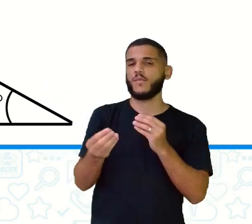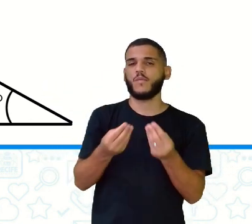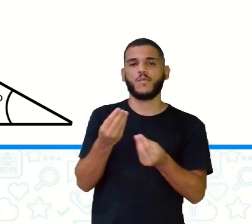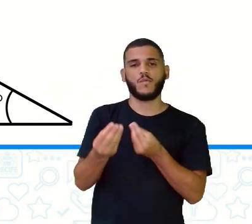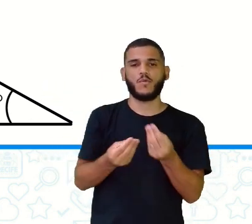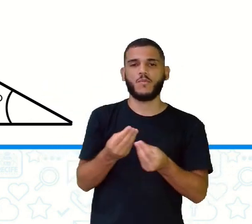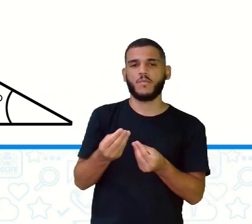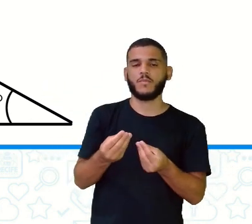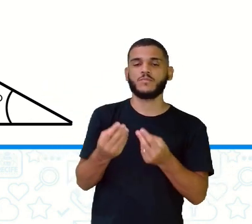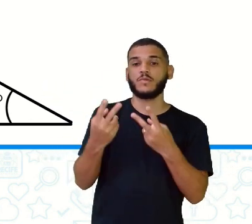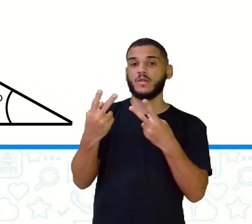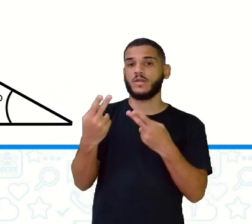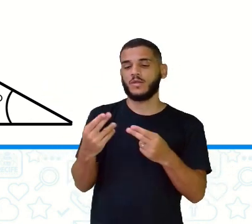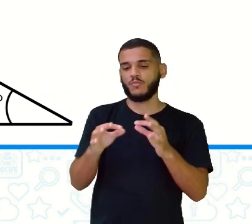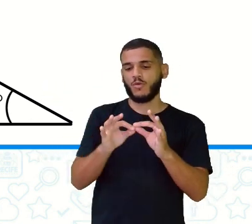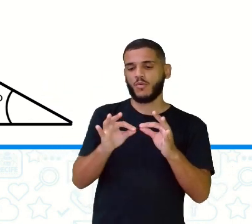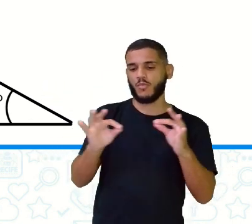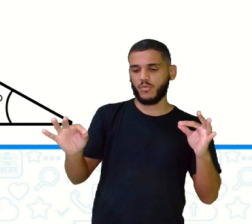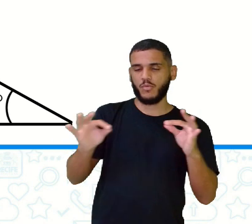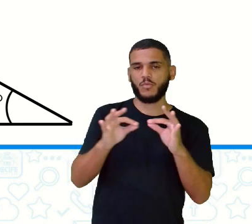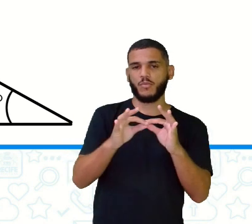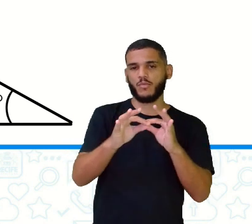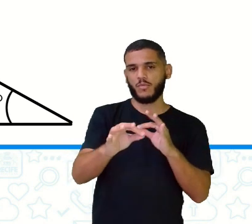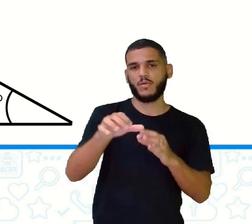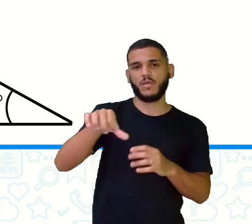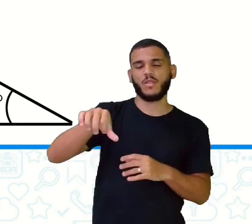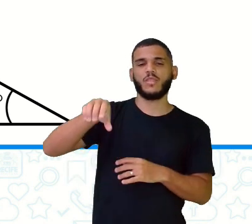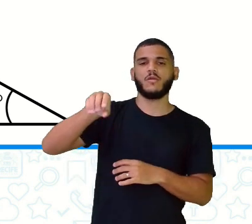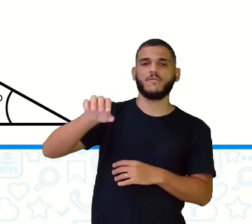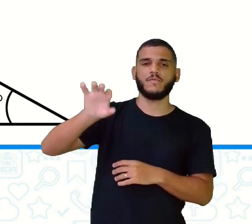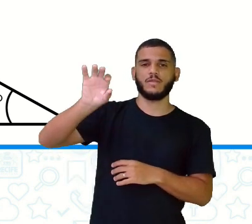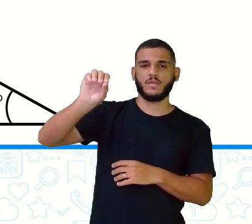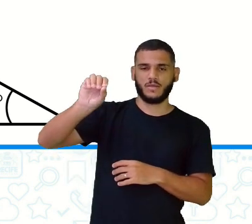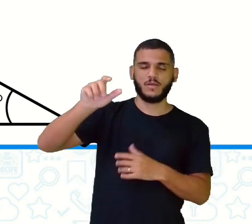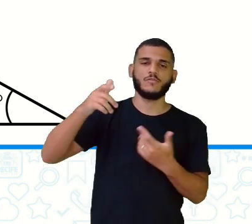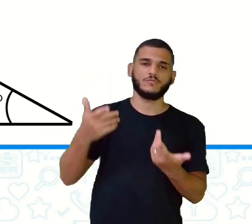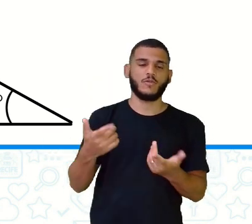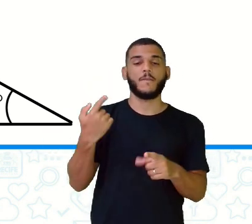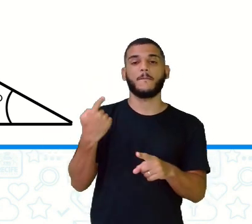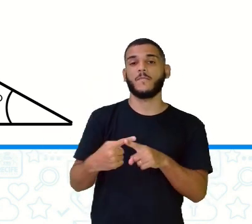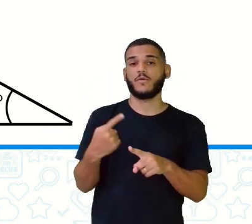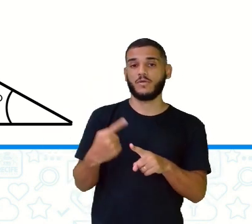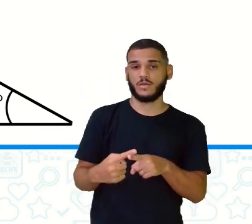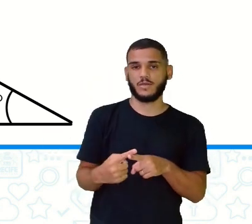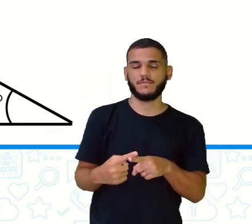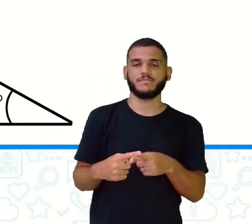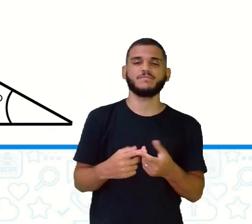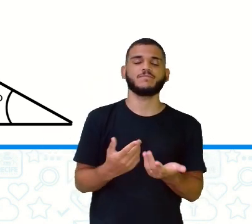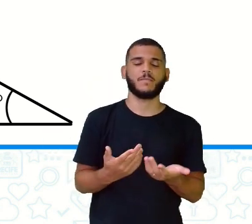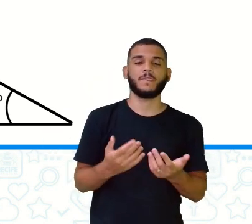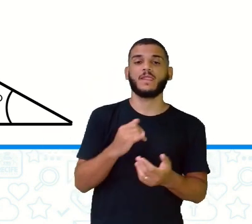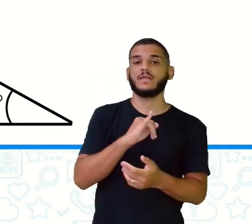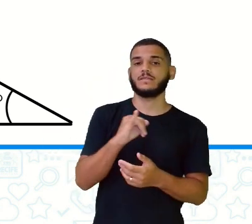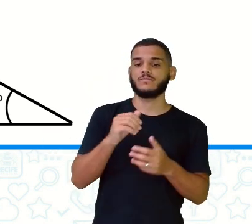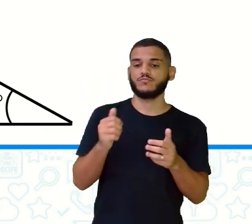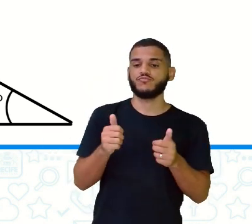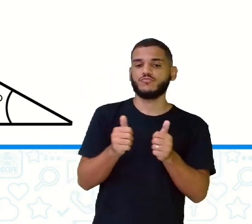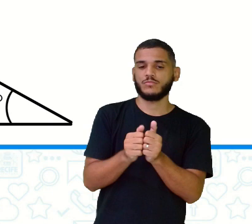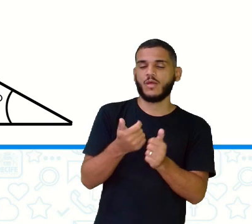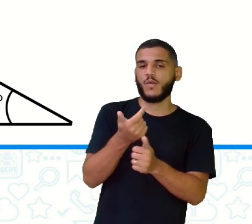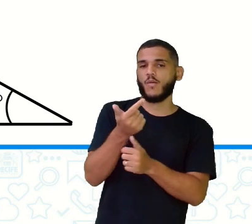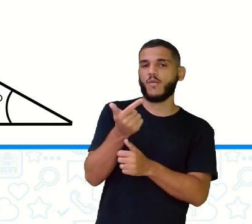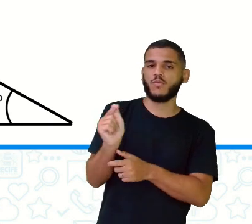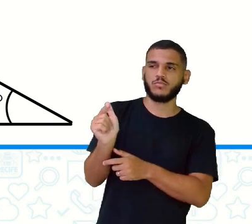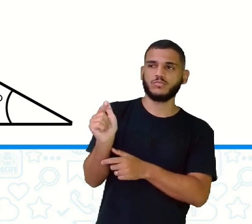importante, porque esse triângulo retângulo ele funciona da seguinte forma. Se eu juntar